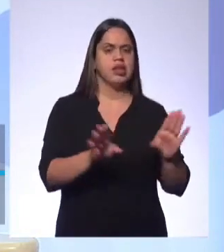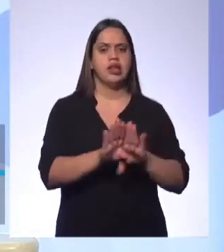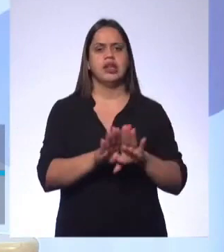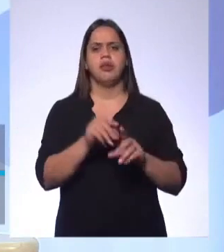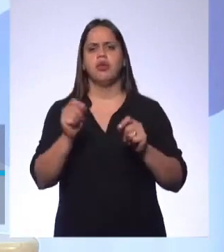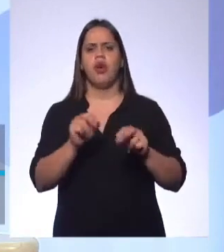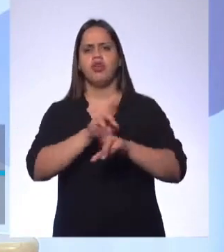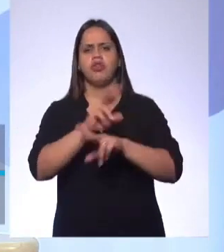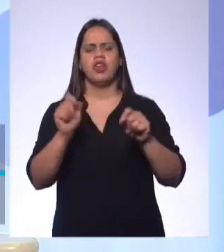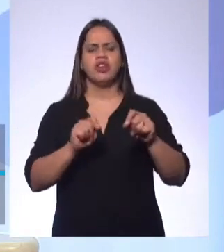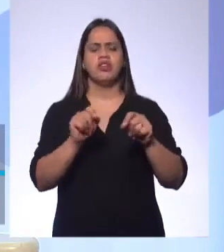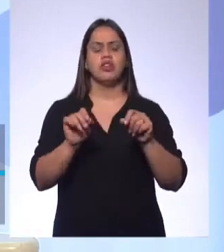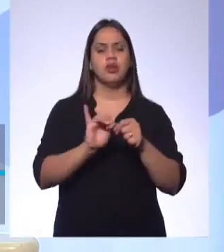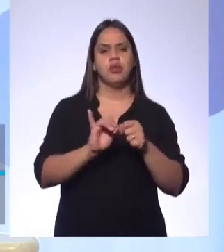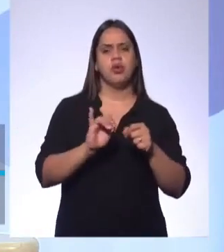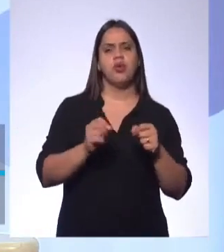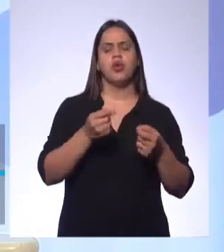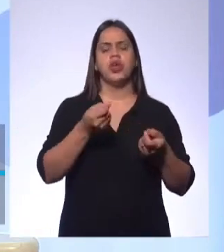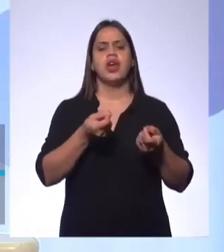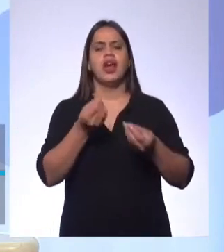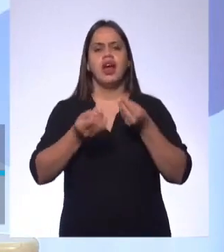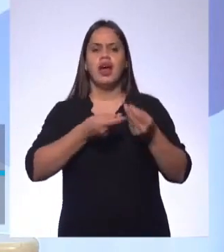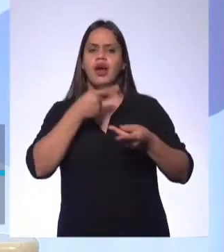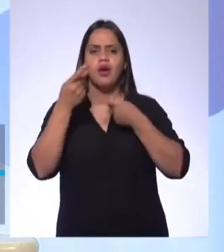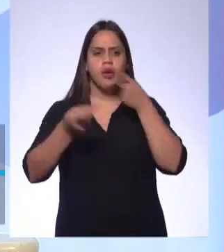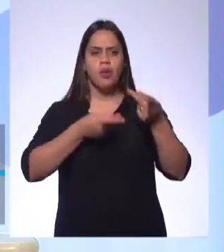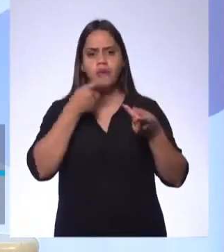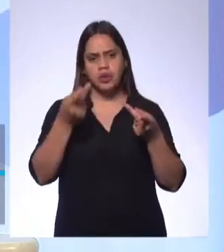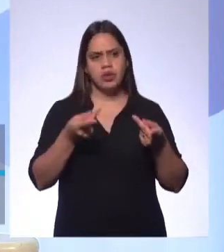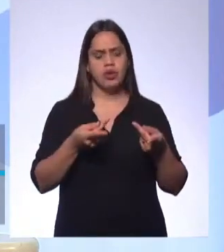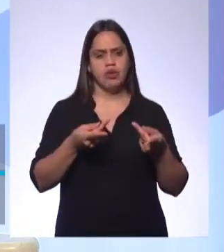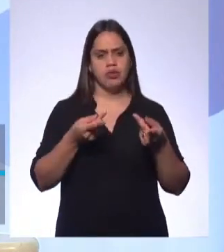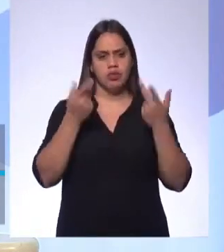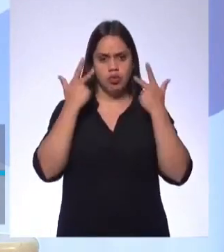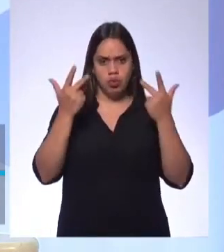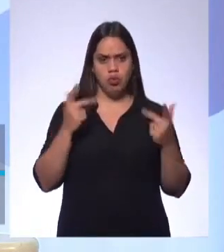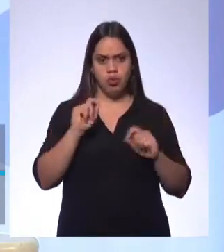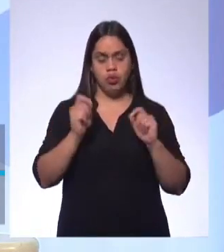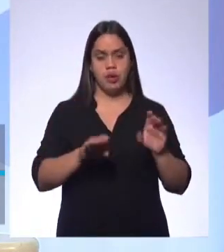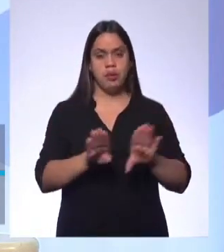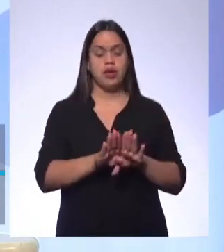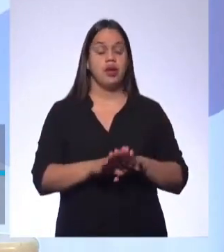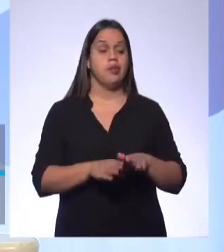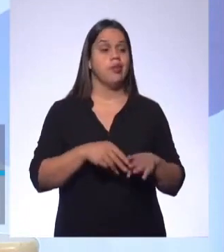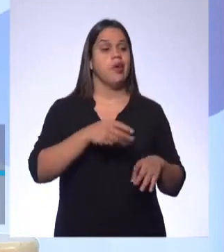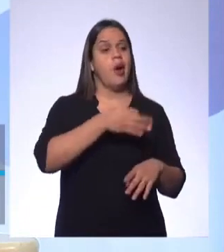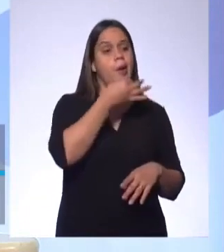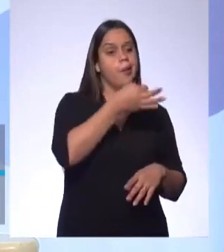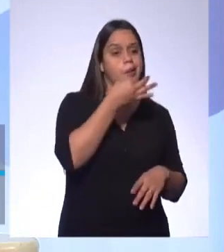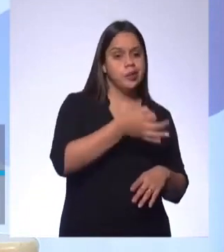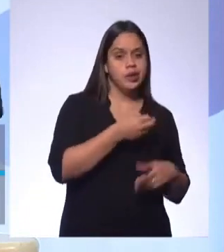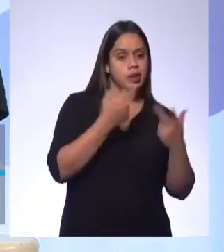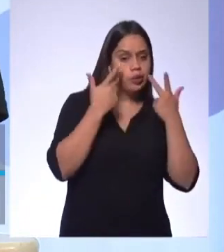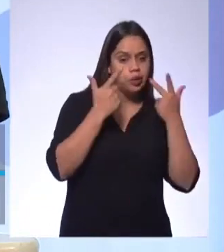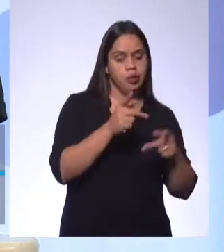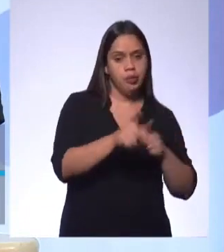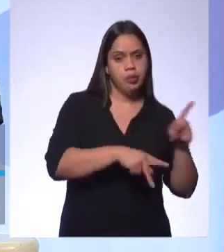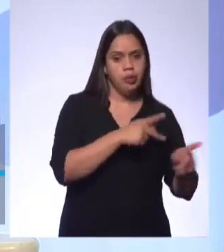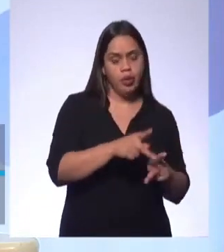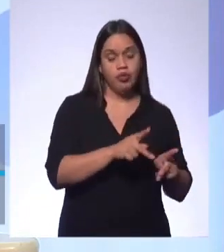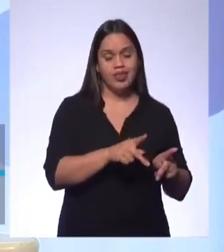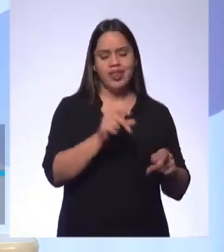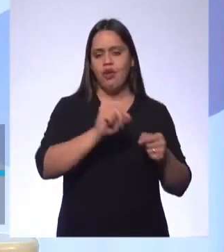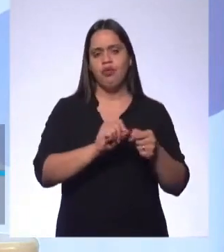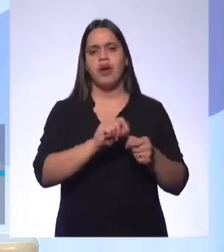O problema do senso comum é quando a gente não passa ele pelo senso crítico. É como a professora falou, a gente sabe